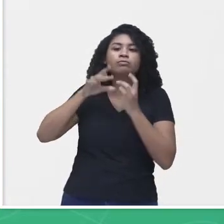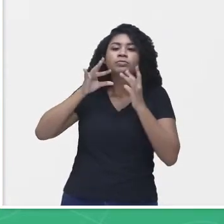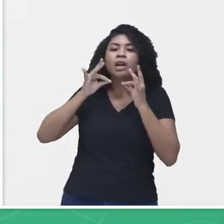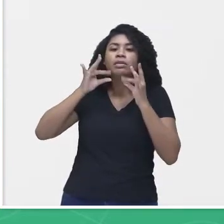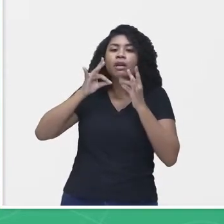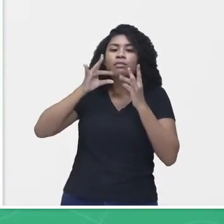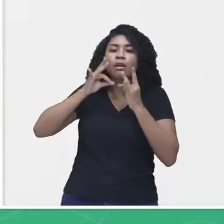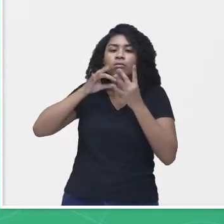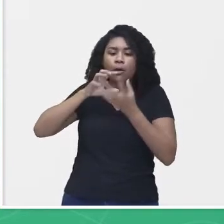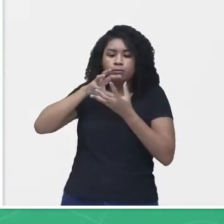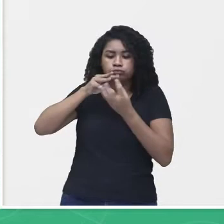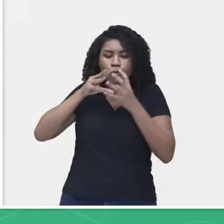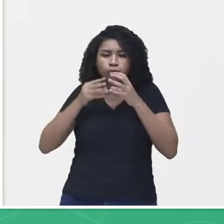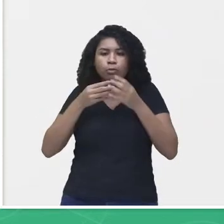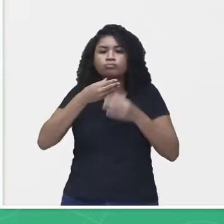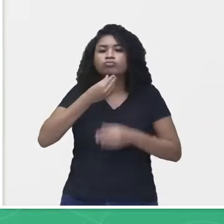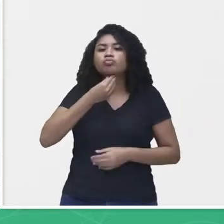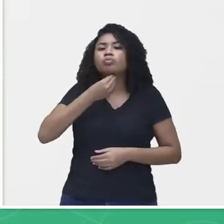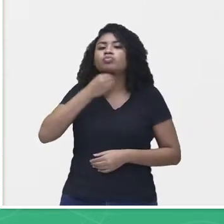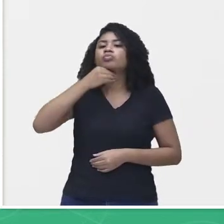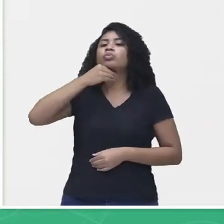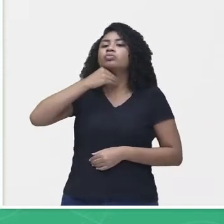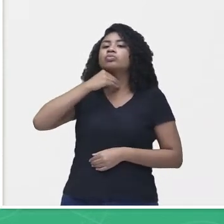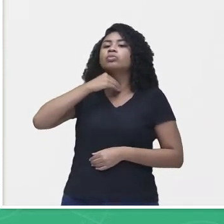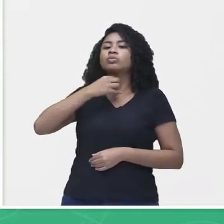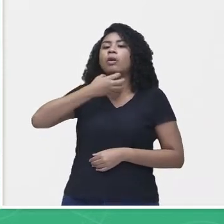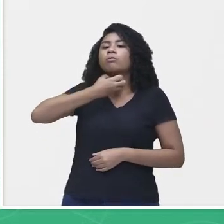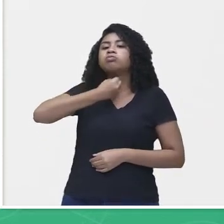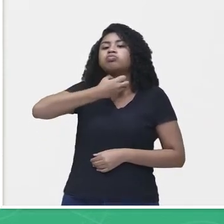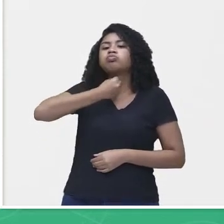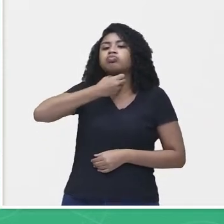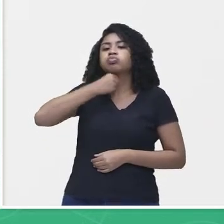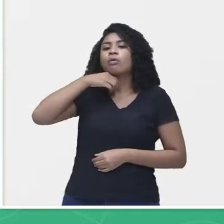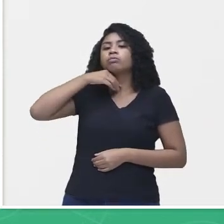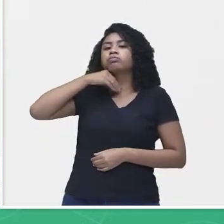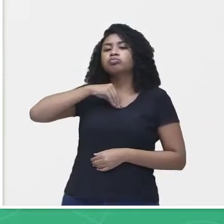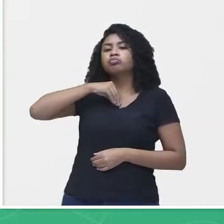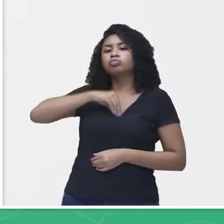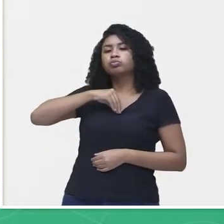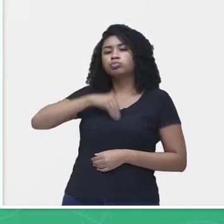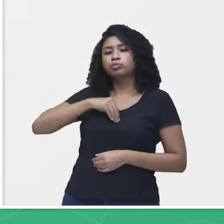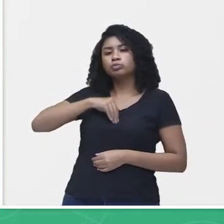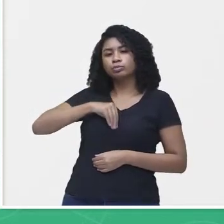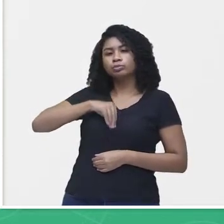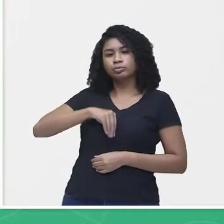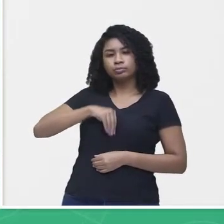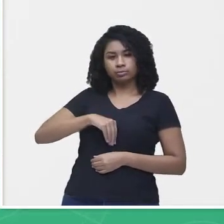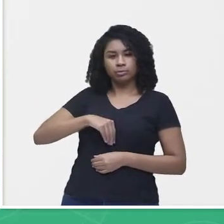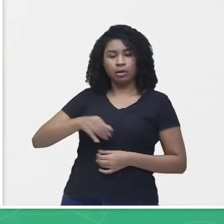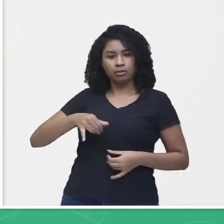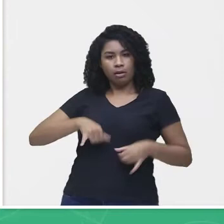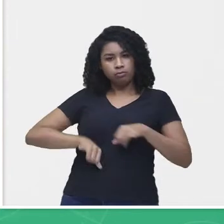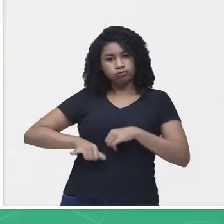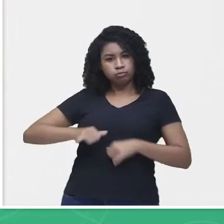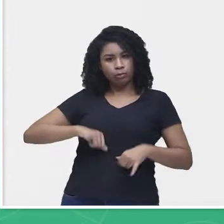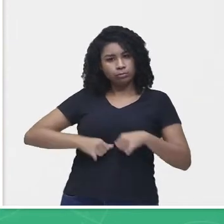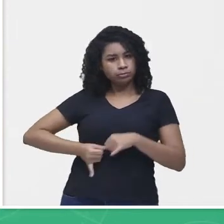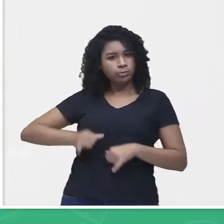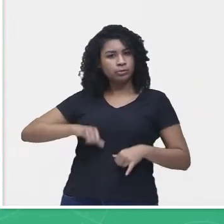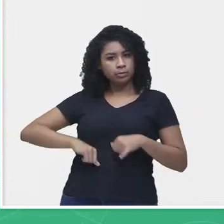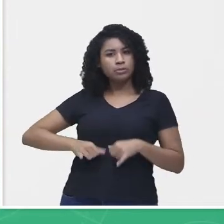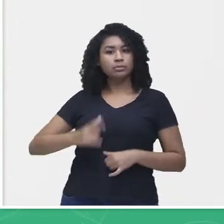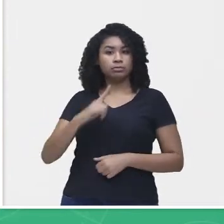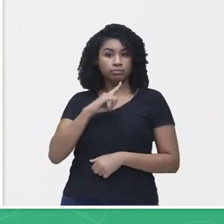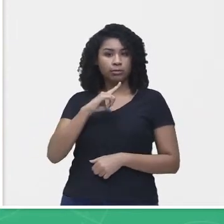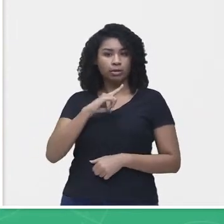a química por meio das enzimas presentes na saliva, certo? Então, após a ação da digestão